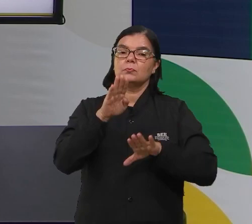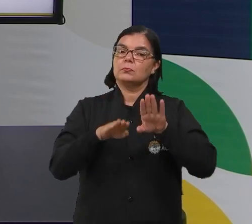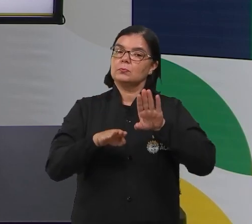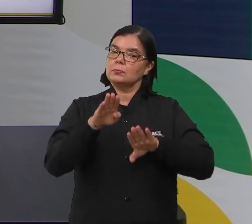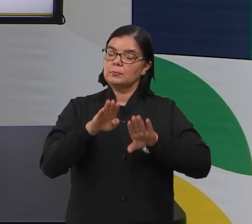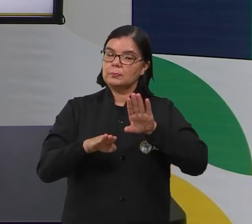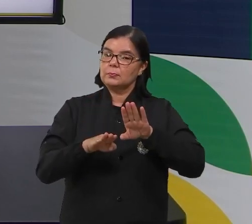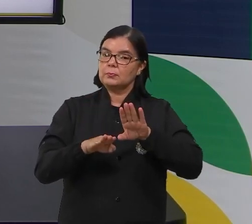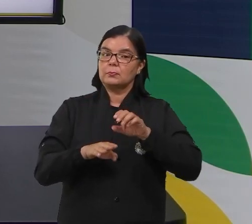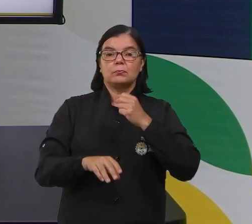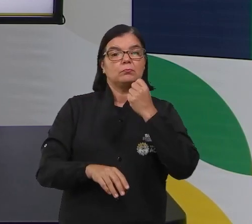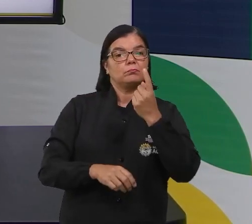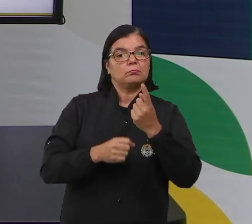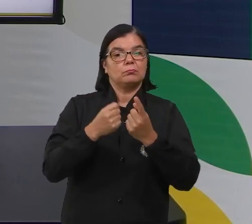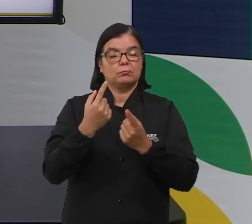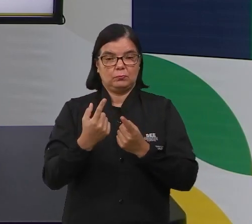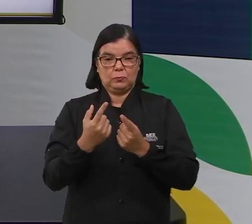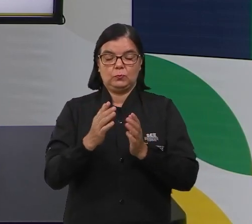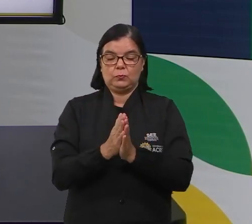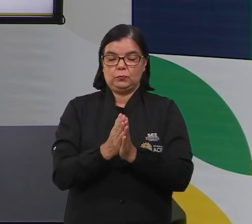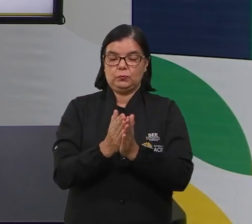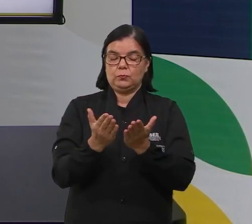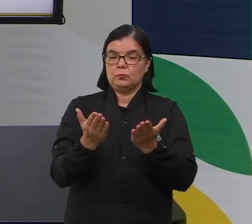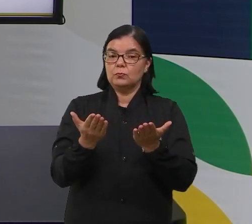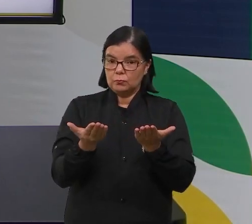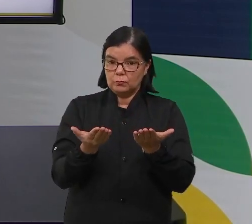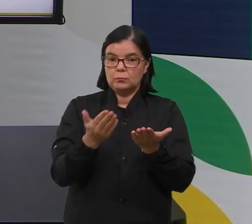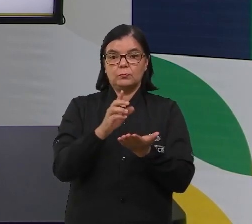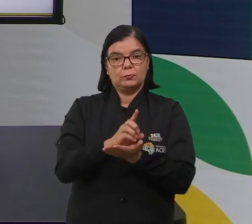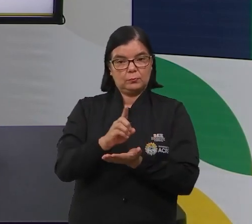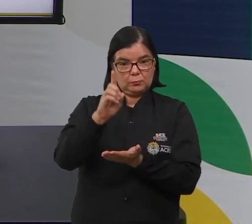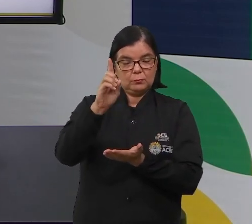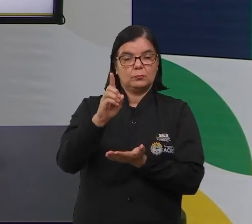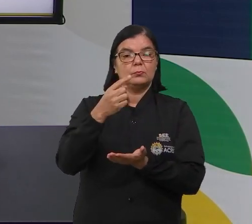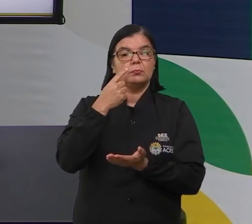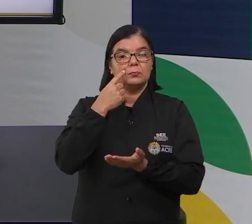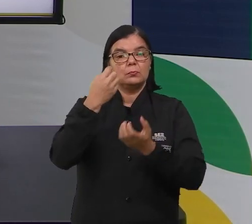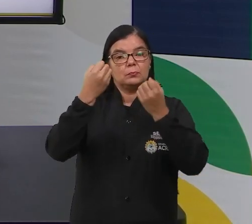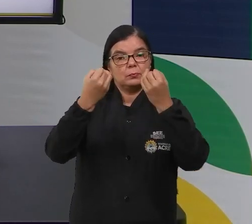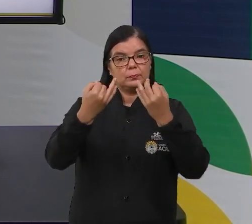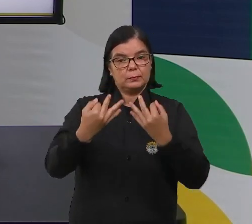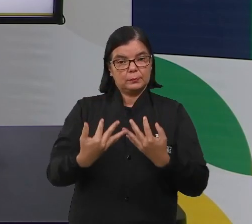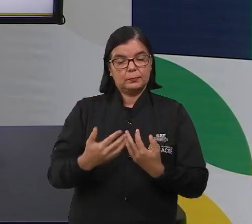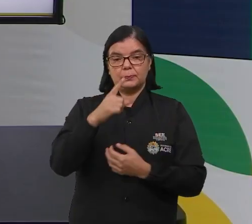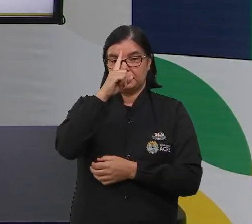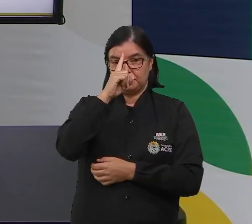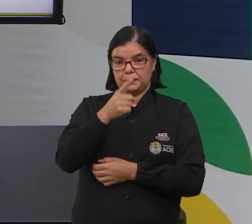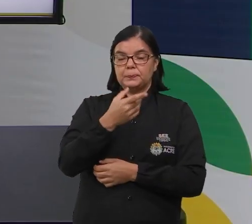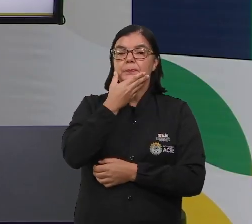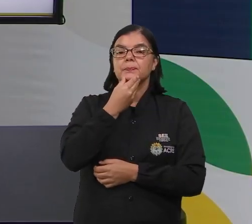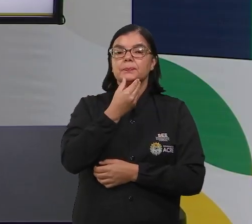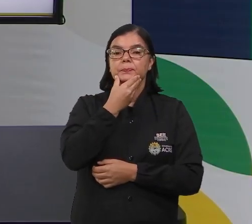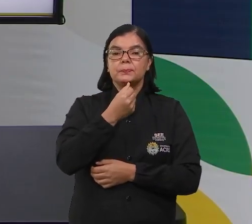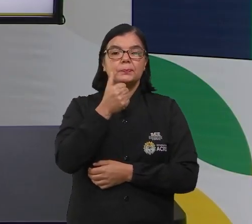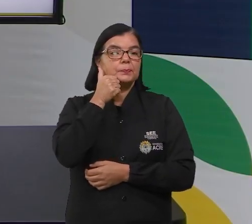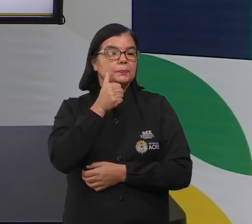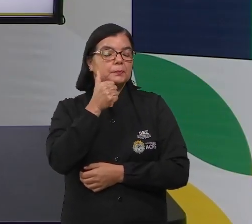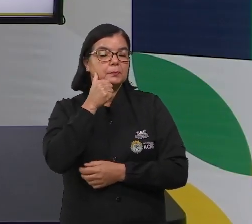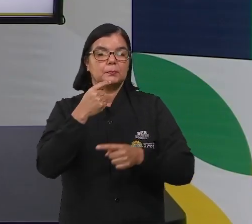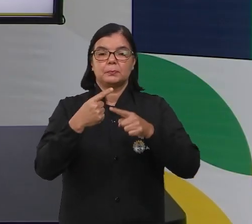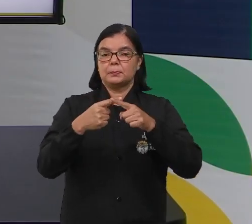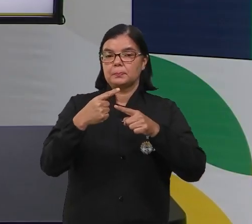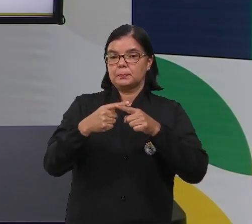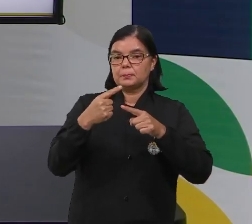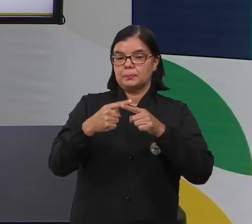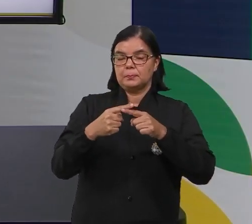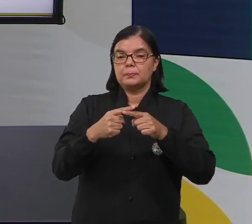vezes, nem sempre, um livro sagrado, a gente quer justificar a dominação do homem sobre a mulher. Porque está